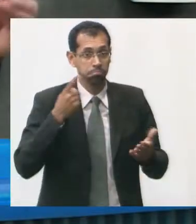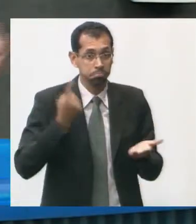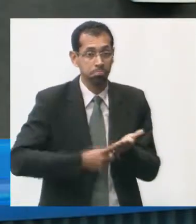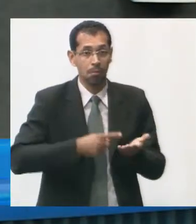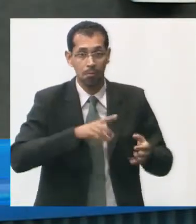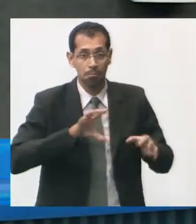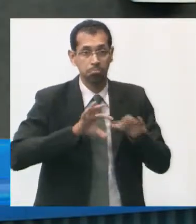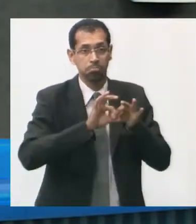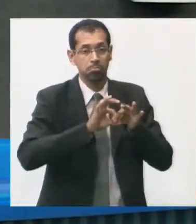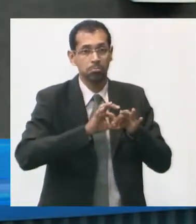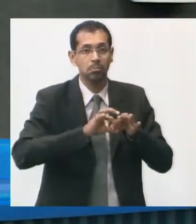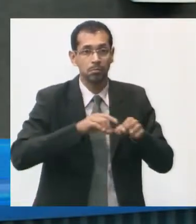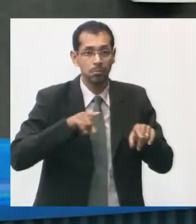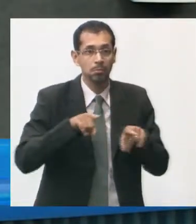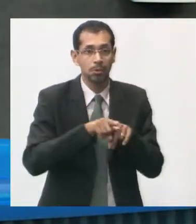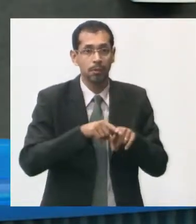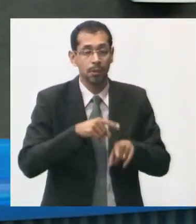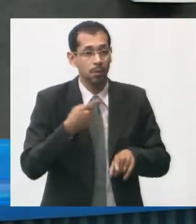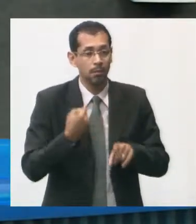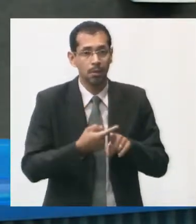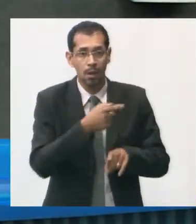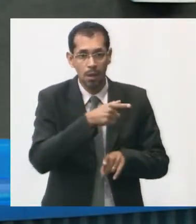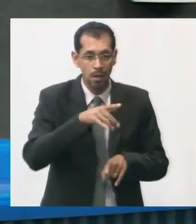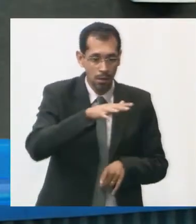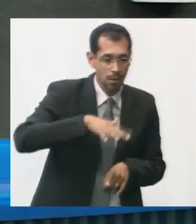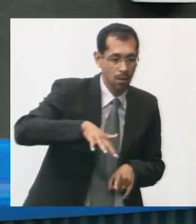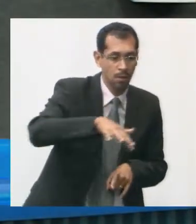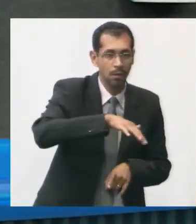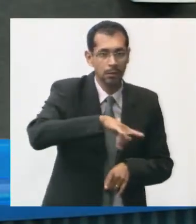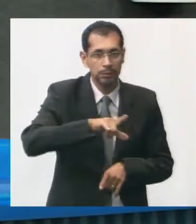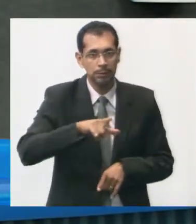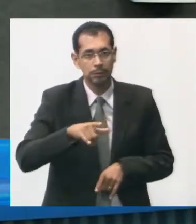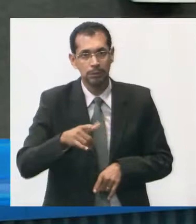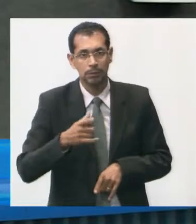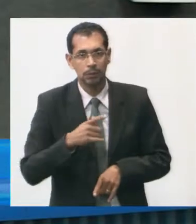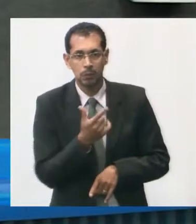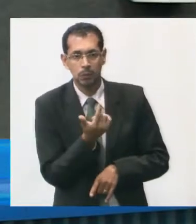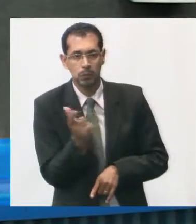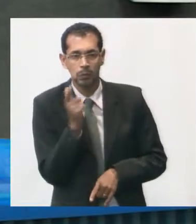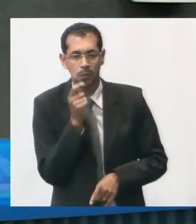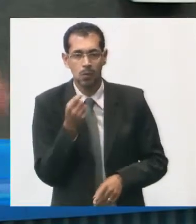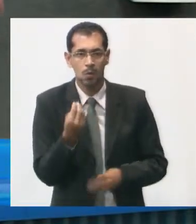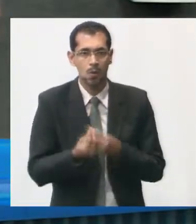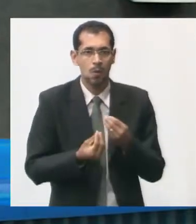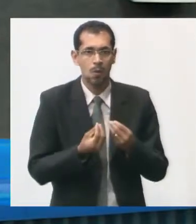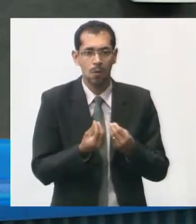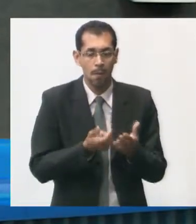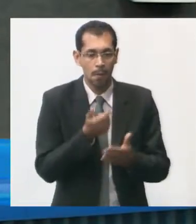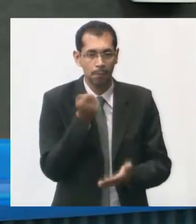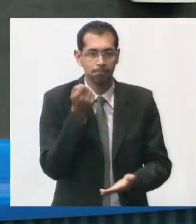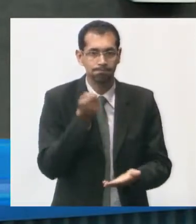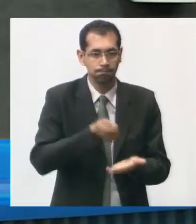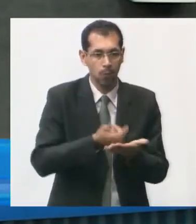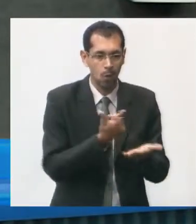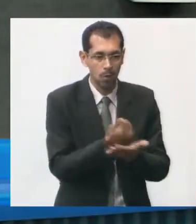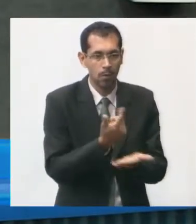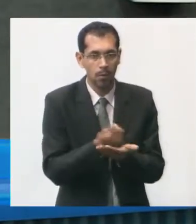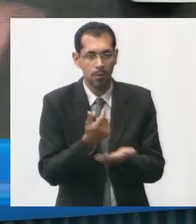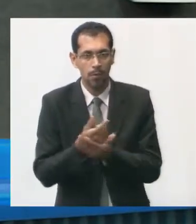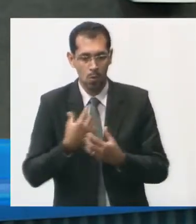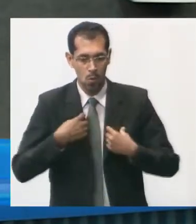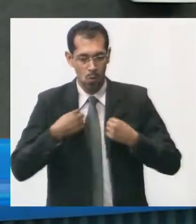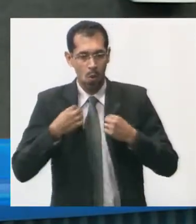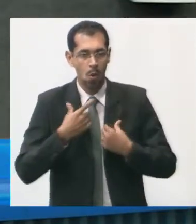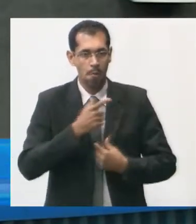carentes, que muitas das vezes não tem condições de pagar 100, 200, 300 reais numa roupa, numa camisa. Lá no Liquida, Excelência, uma calça